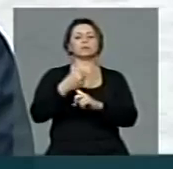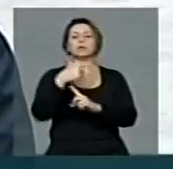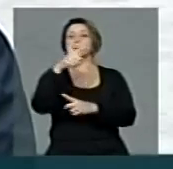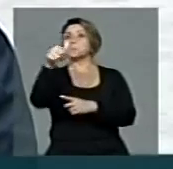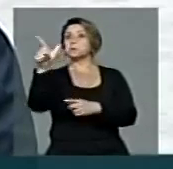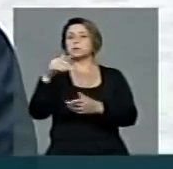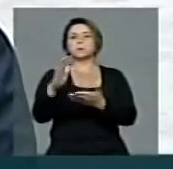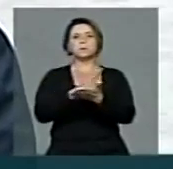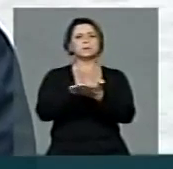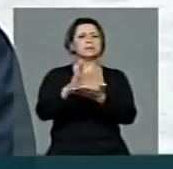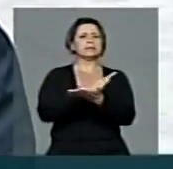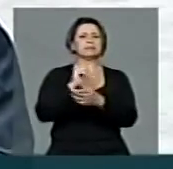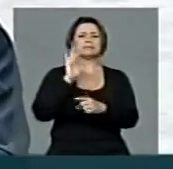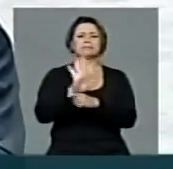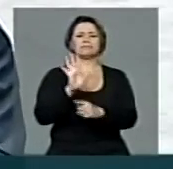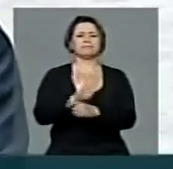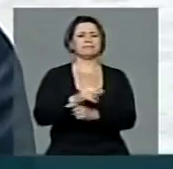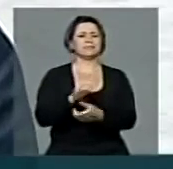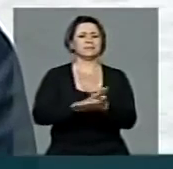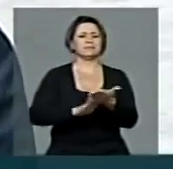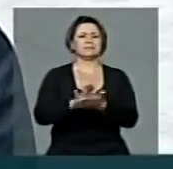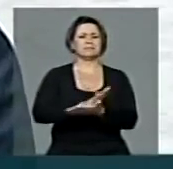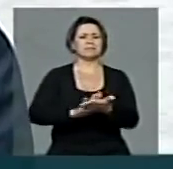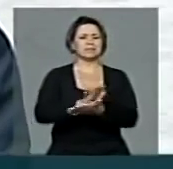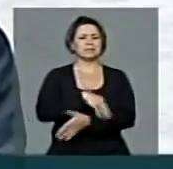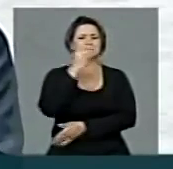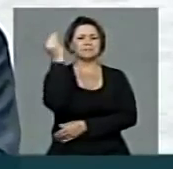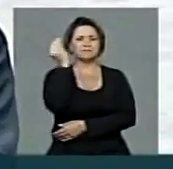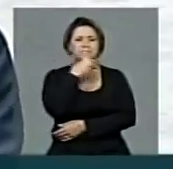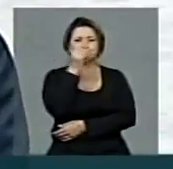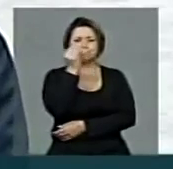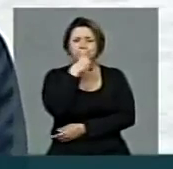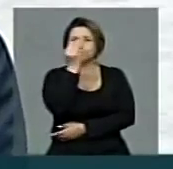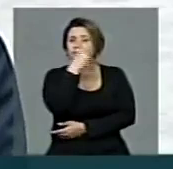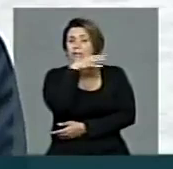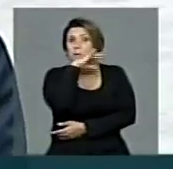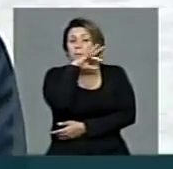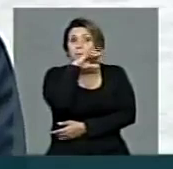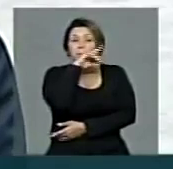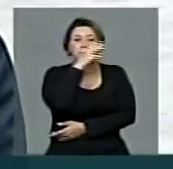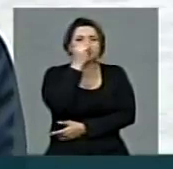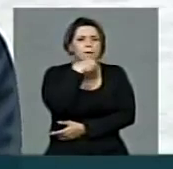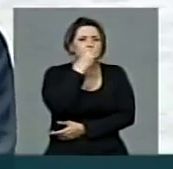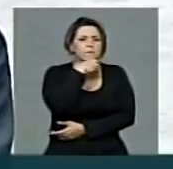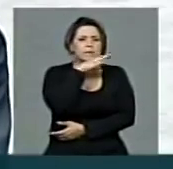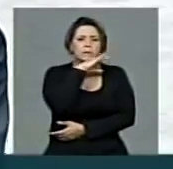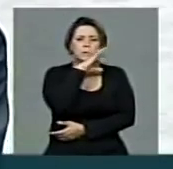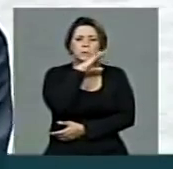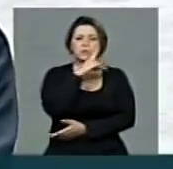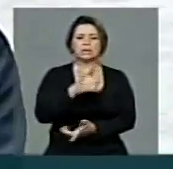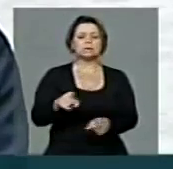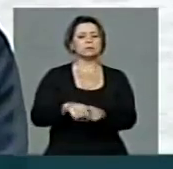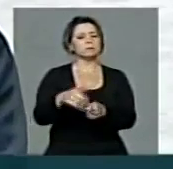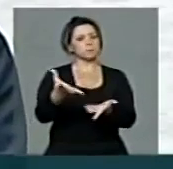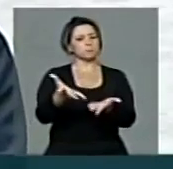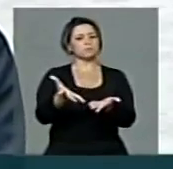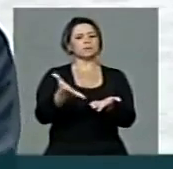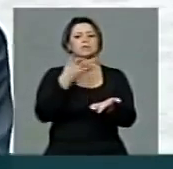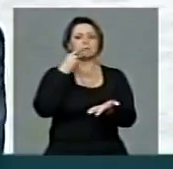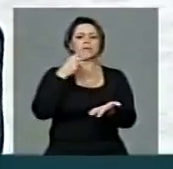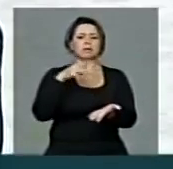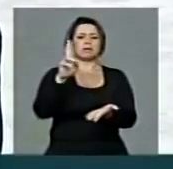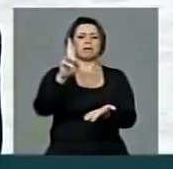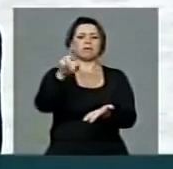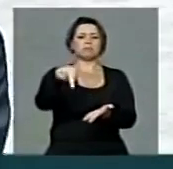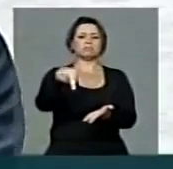alguma. Ou seja, nesse aspecto posso dizer com clareza que Vossa Excelência tem toda razão